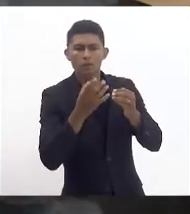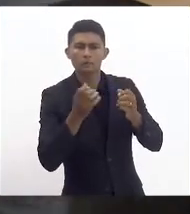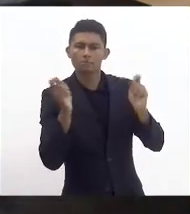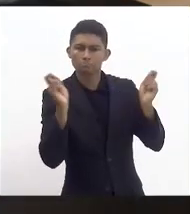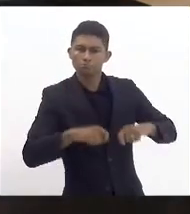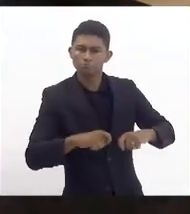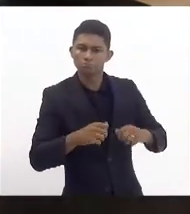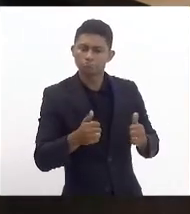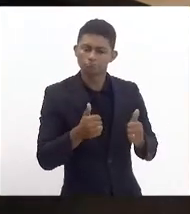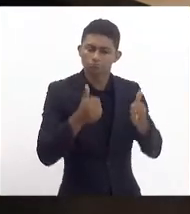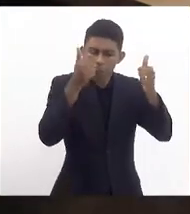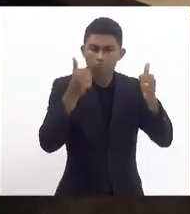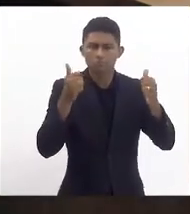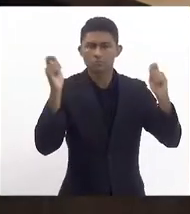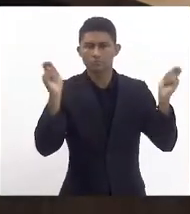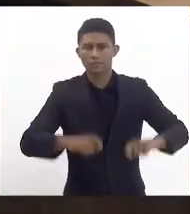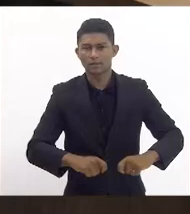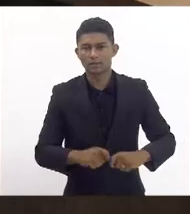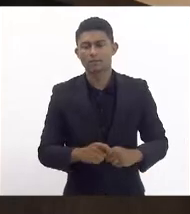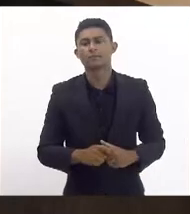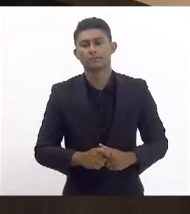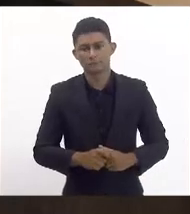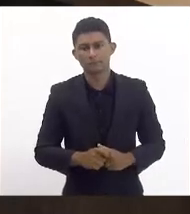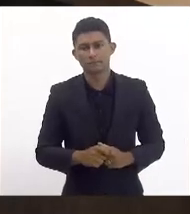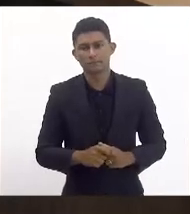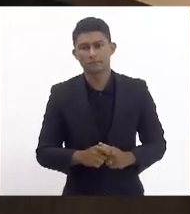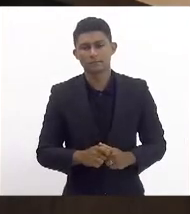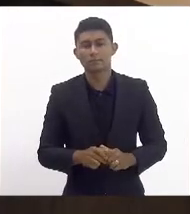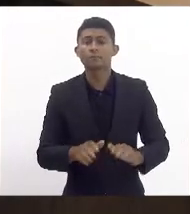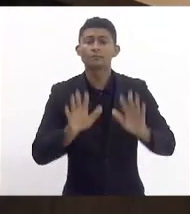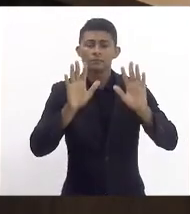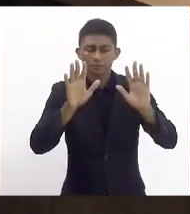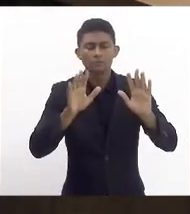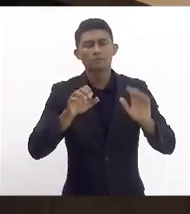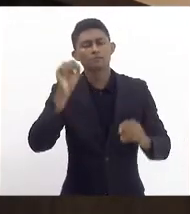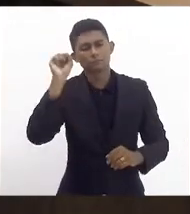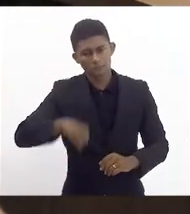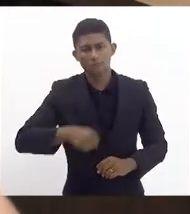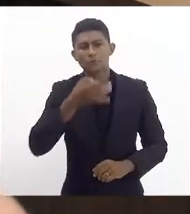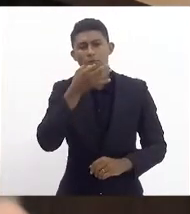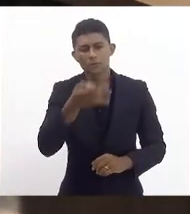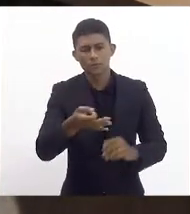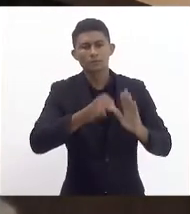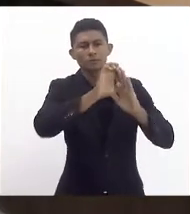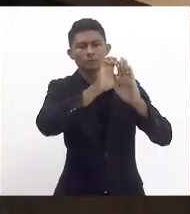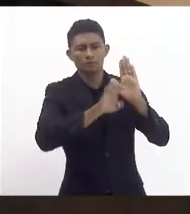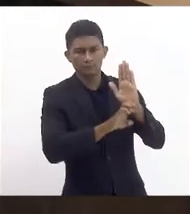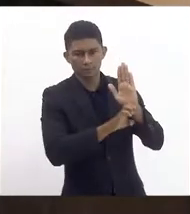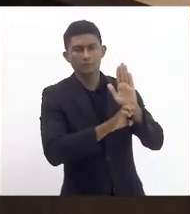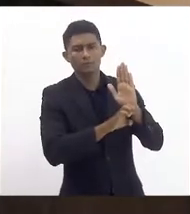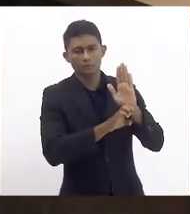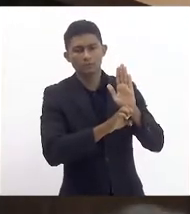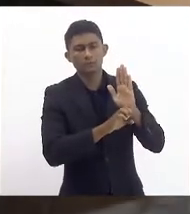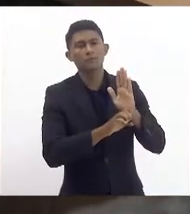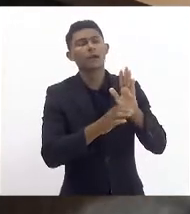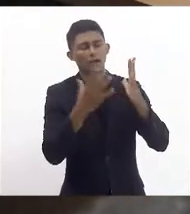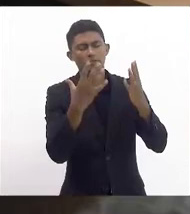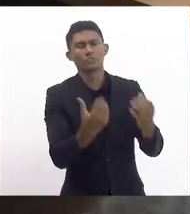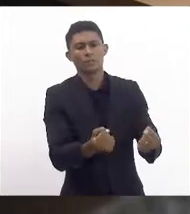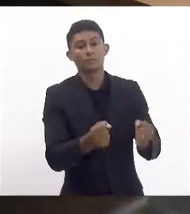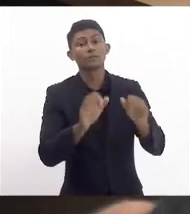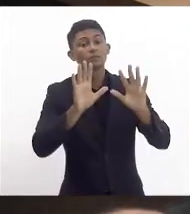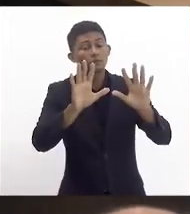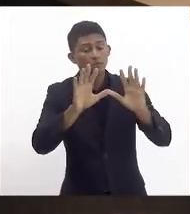uma certa exacerbada, mas é favorável às emendas de plenário, exceto a